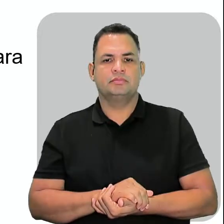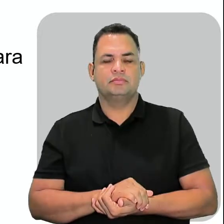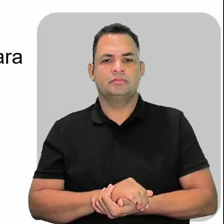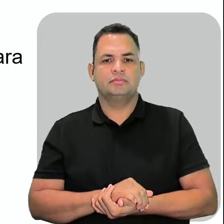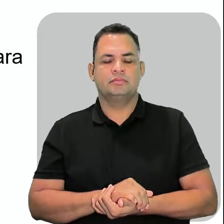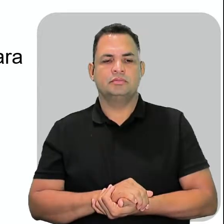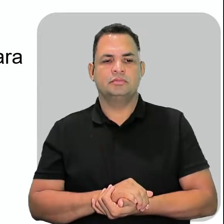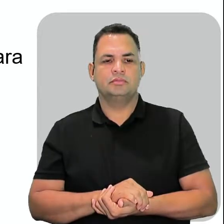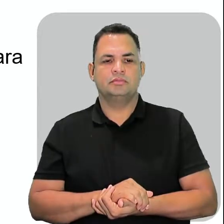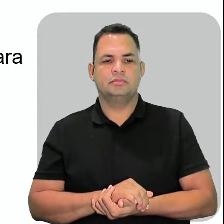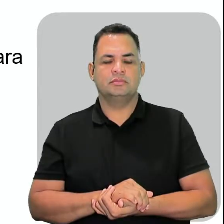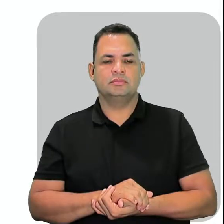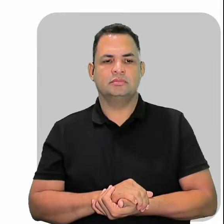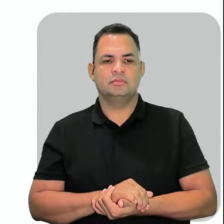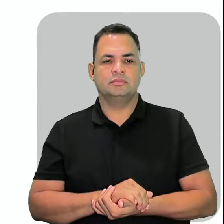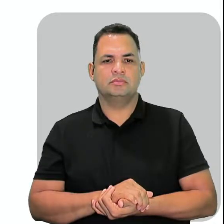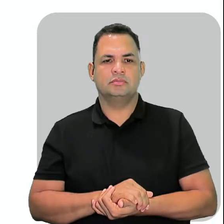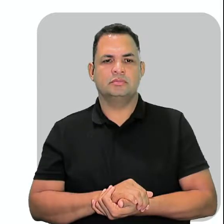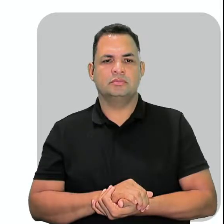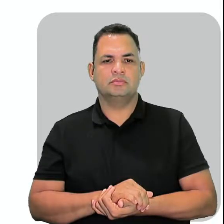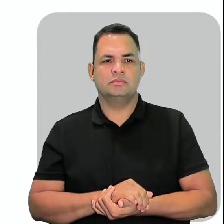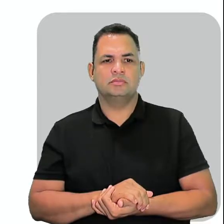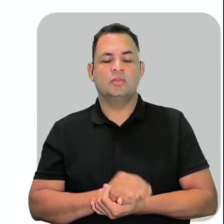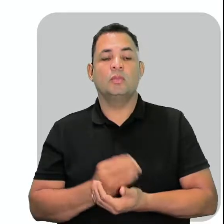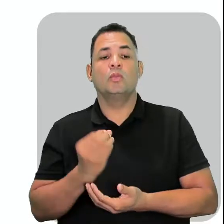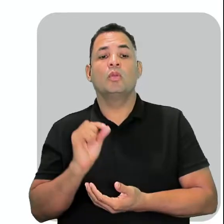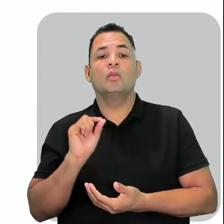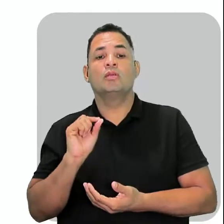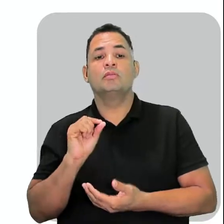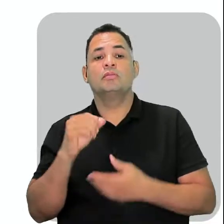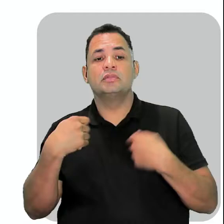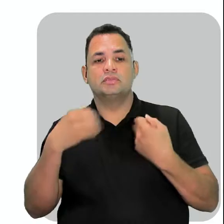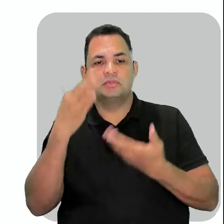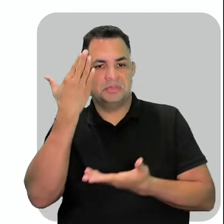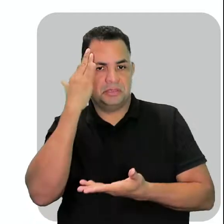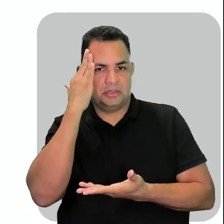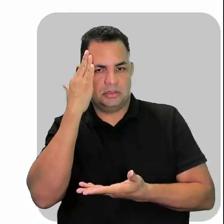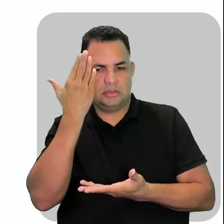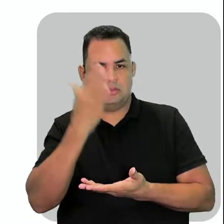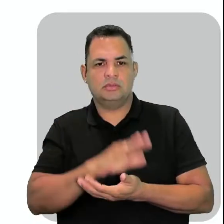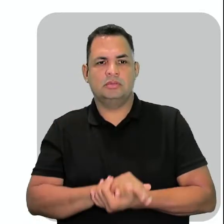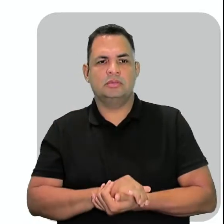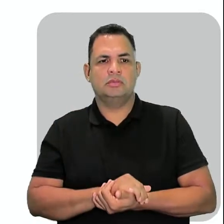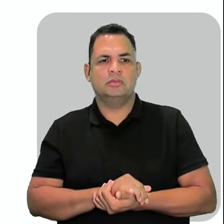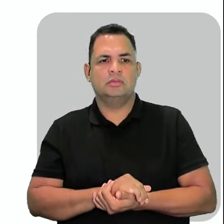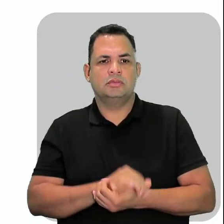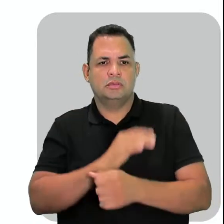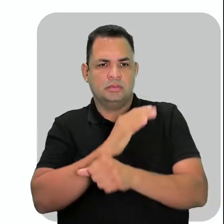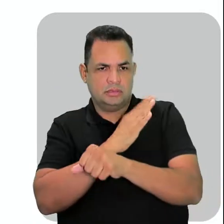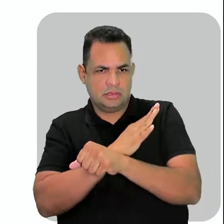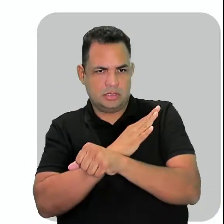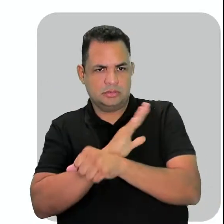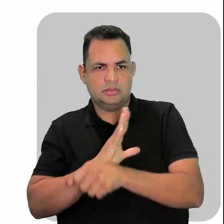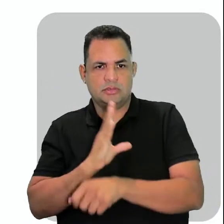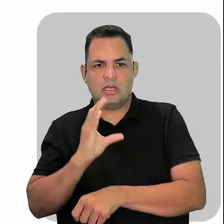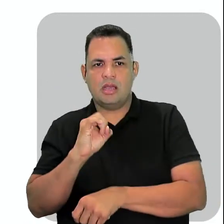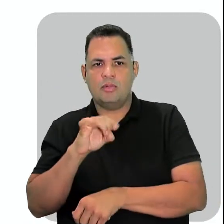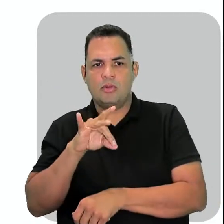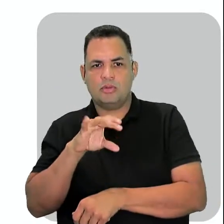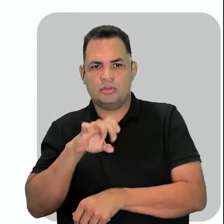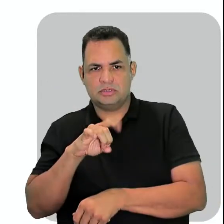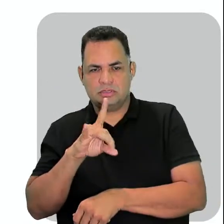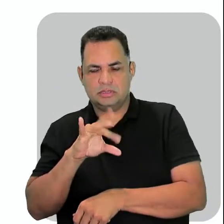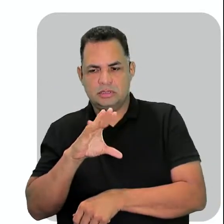compostos orgânicos. O que nós temos que entender? Os ácidos carboxílicos